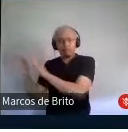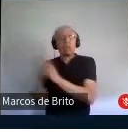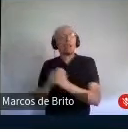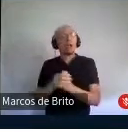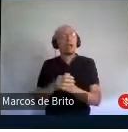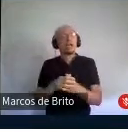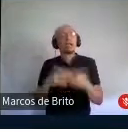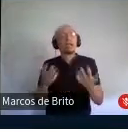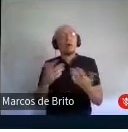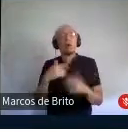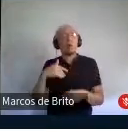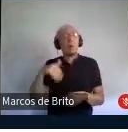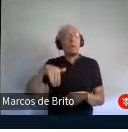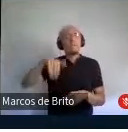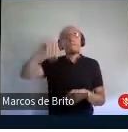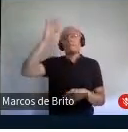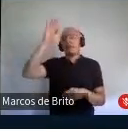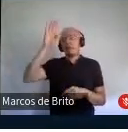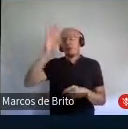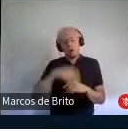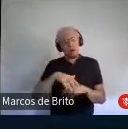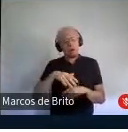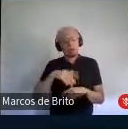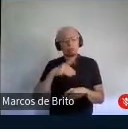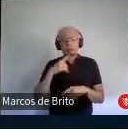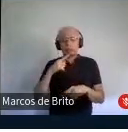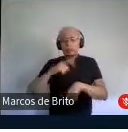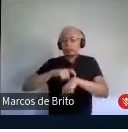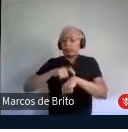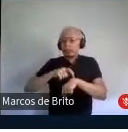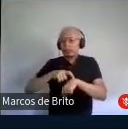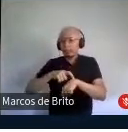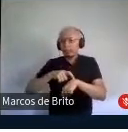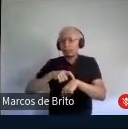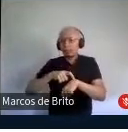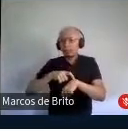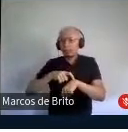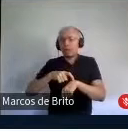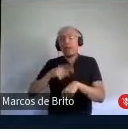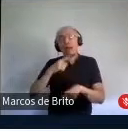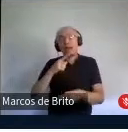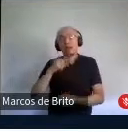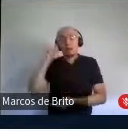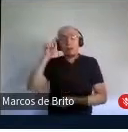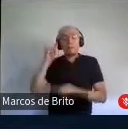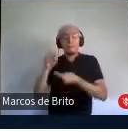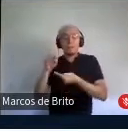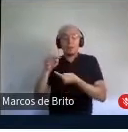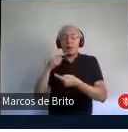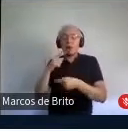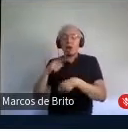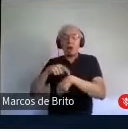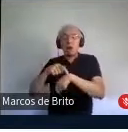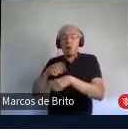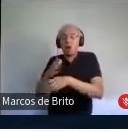maior ocorrência dos cursos são com as menores cargas horárias.